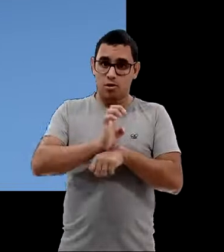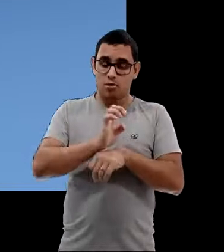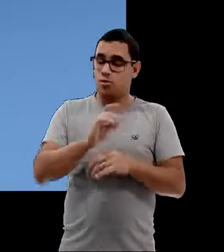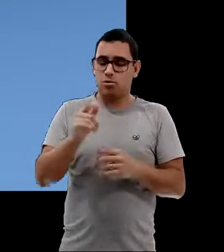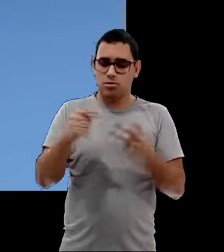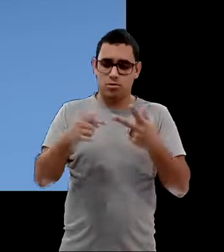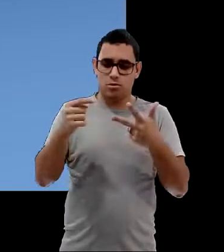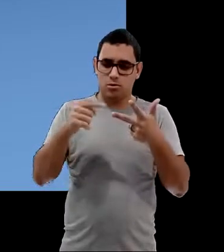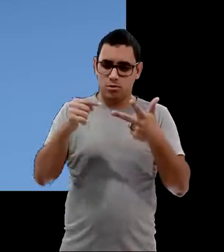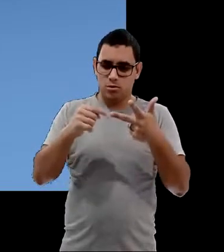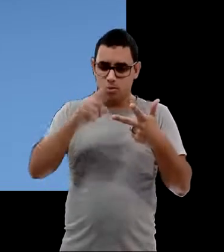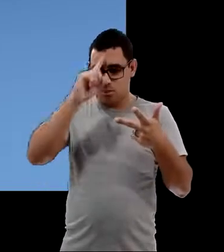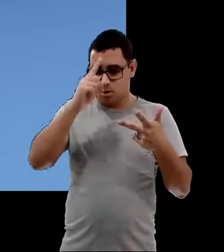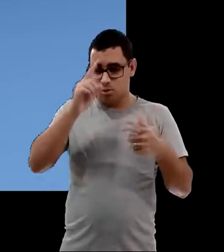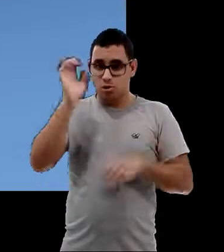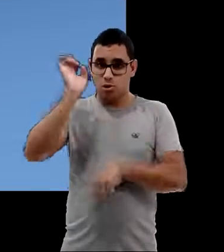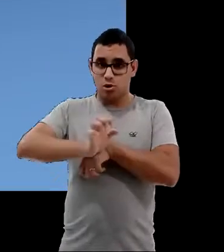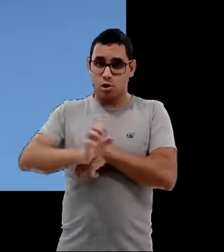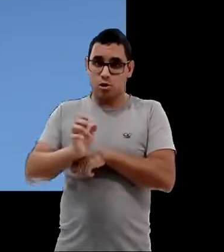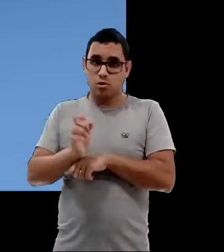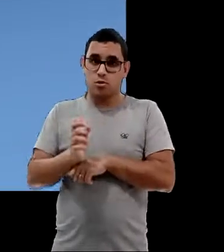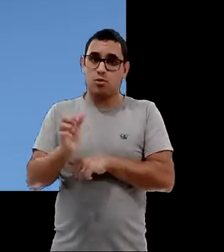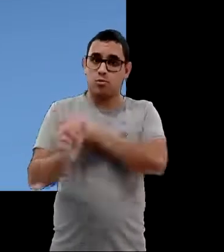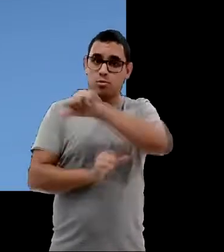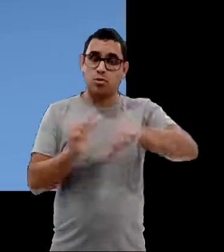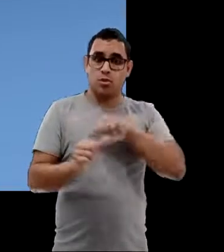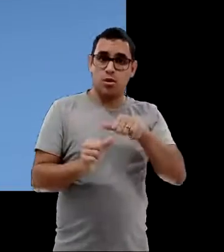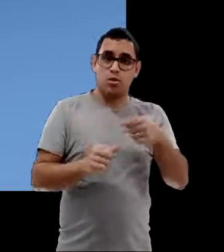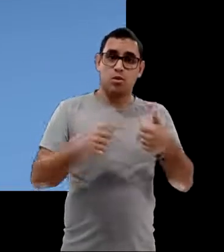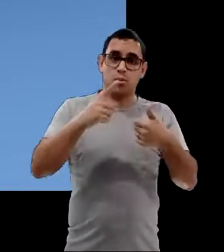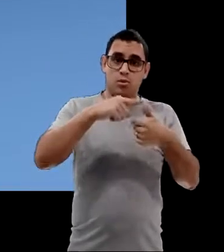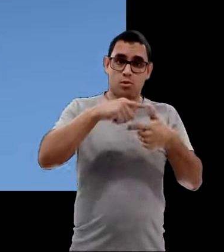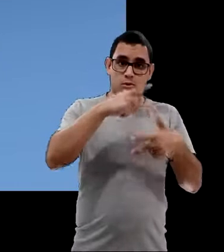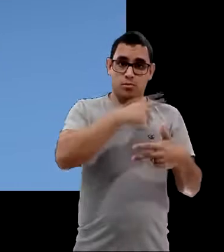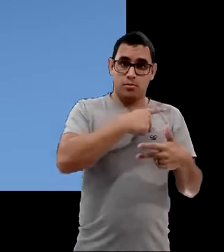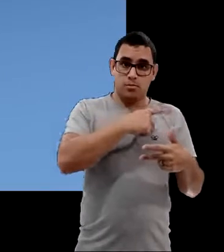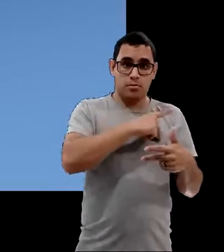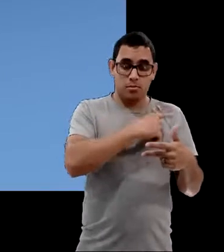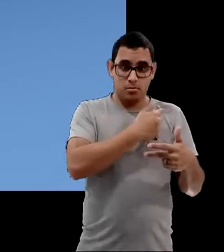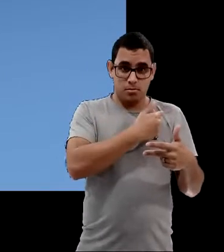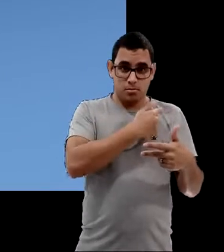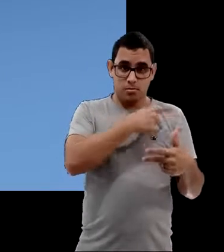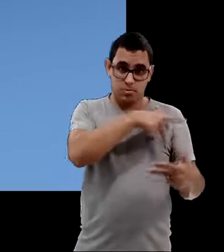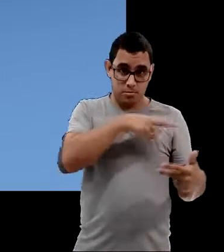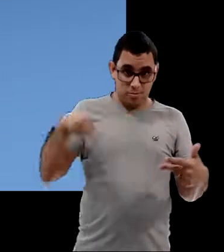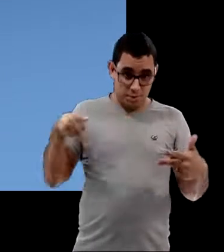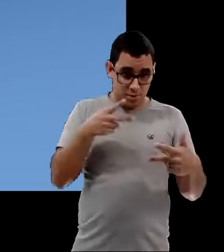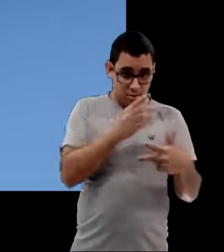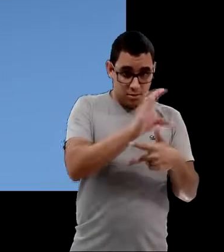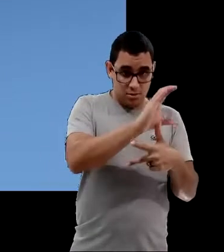enviados pela gestão presidencial, enviados ao Estado, e o Estado é que tem a decisão